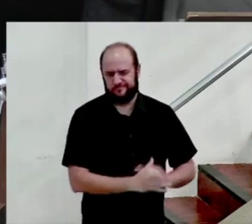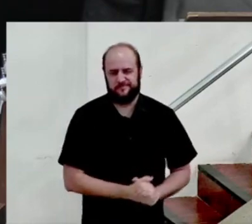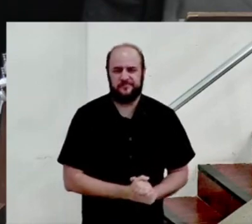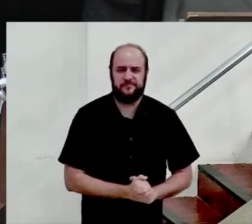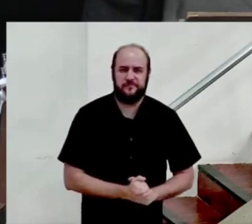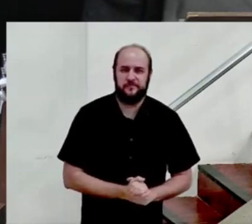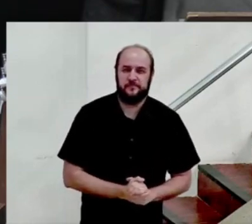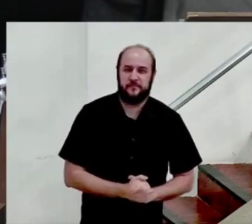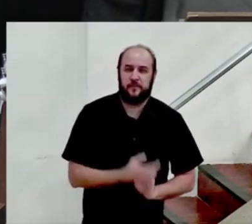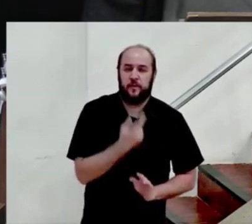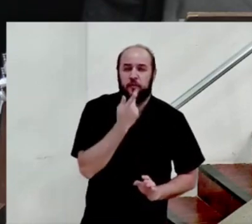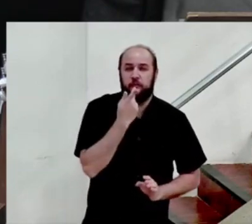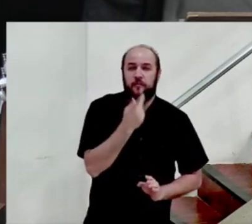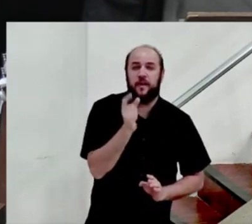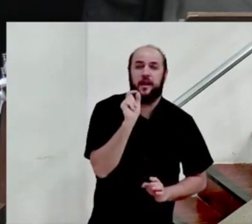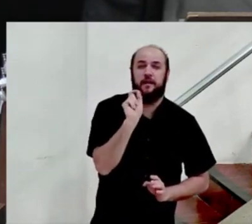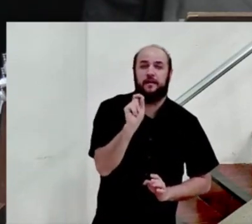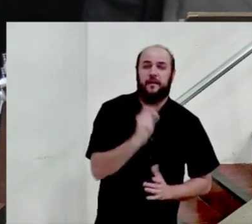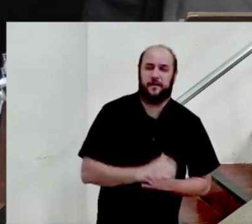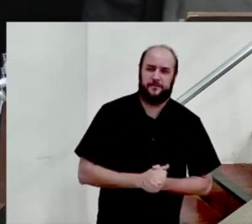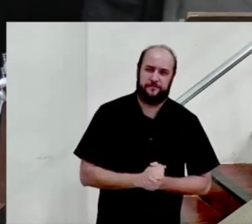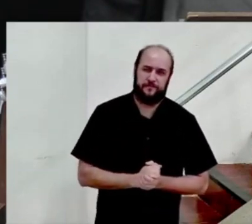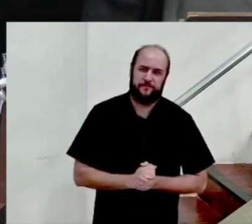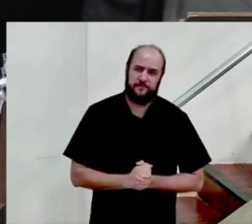quero dizer com isso é o seguinte: